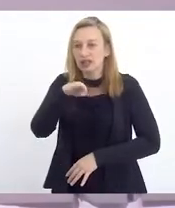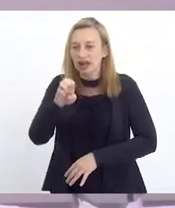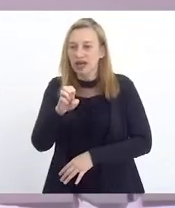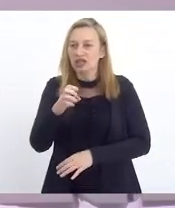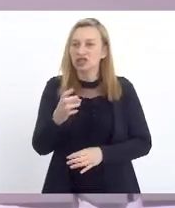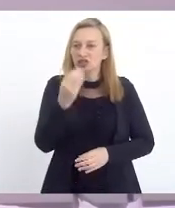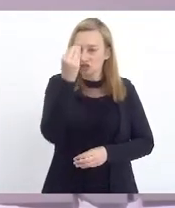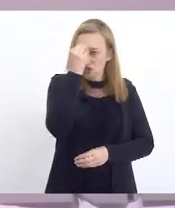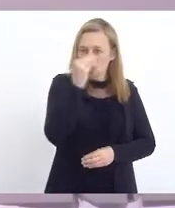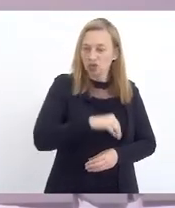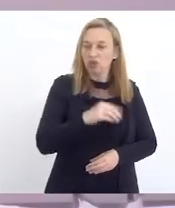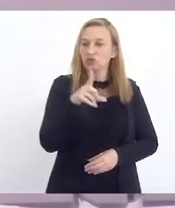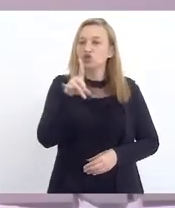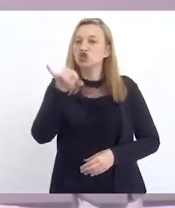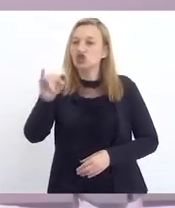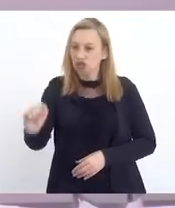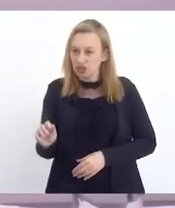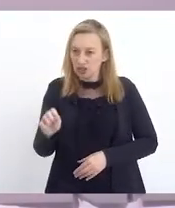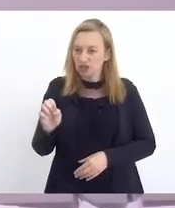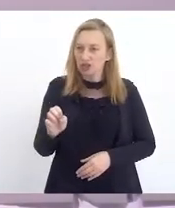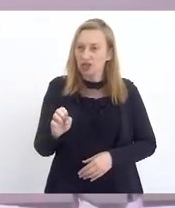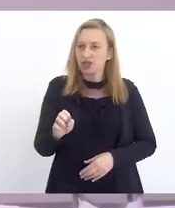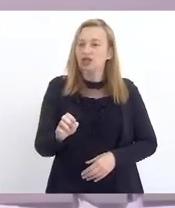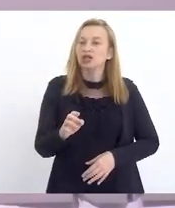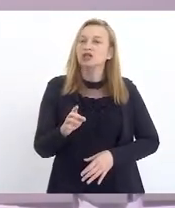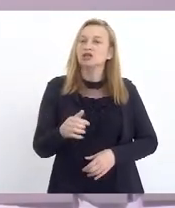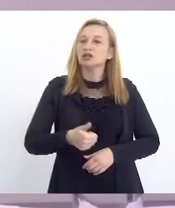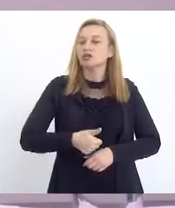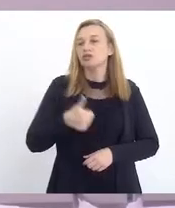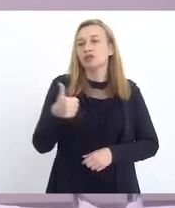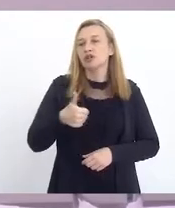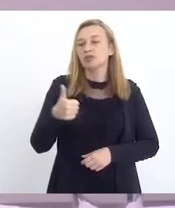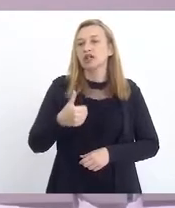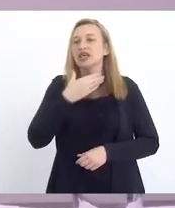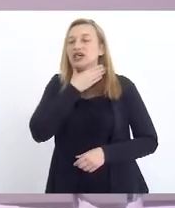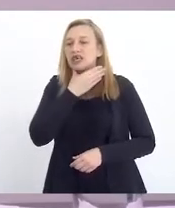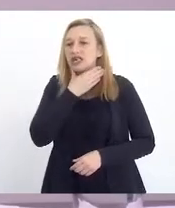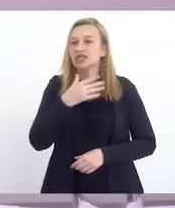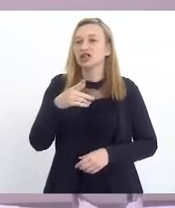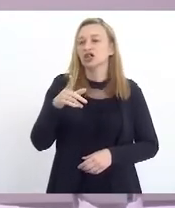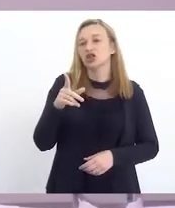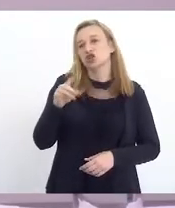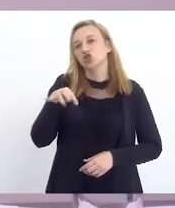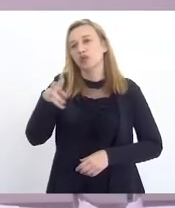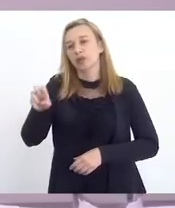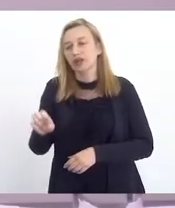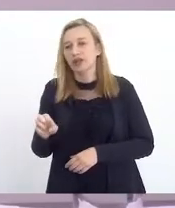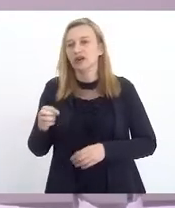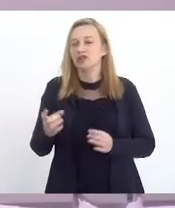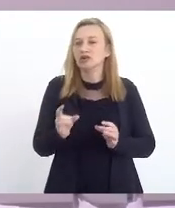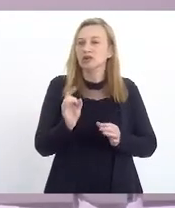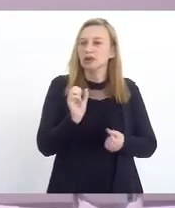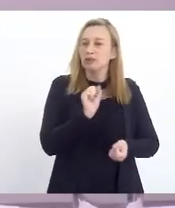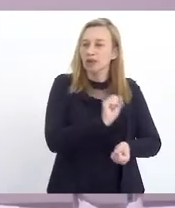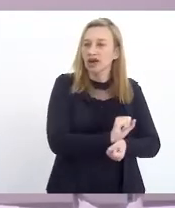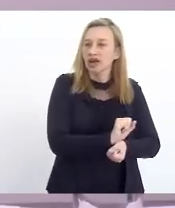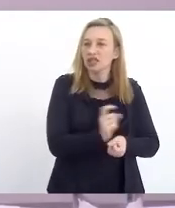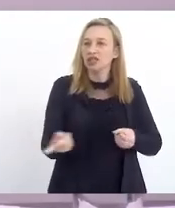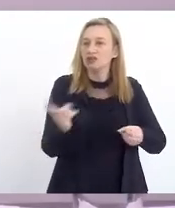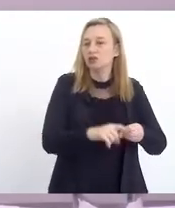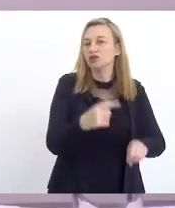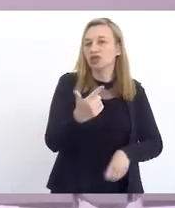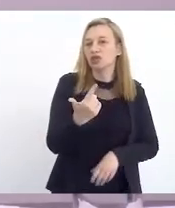do dique e que desde a primeira crise das geominas, em janeiro de 2020, foi suspenso e retomado por